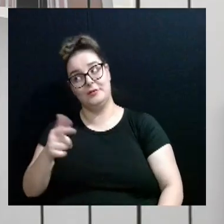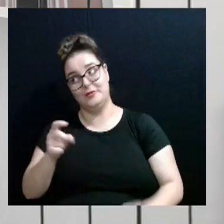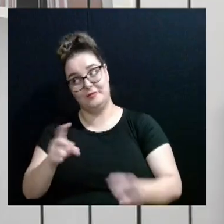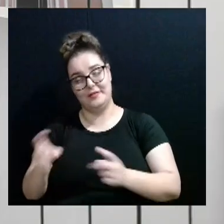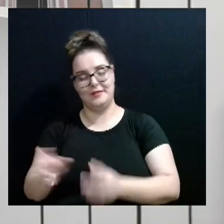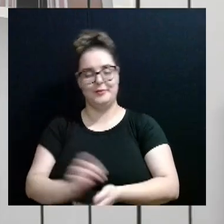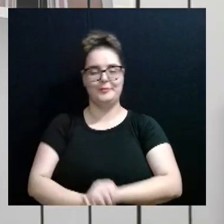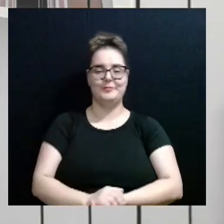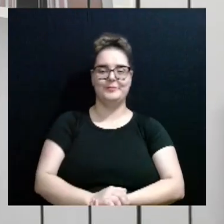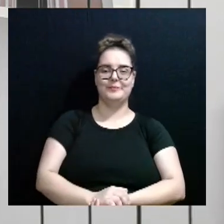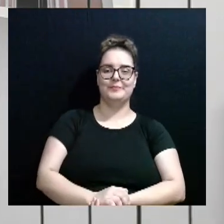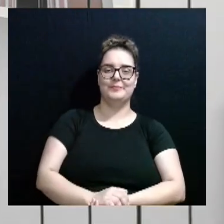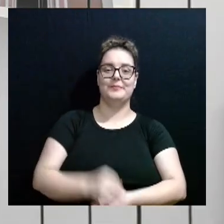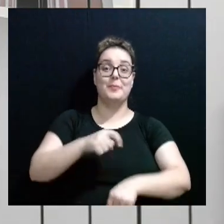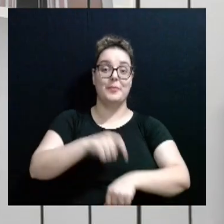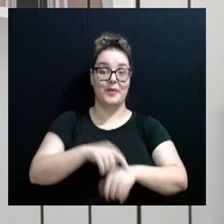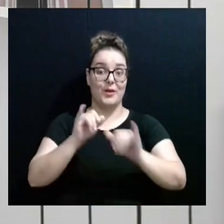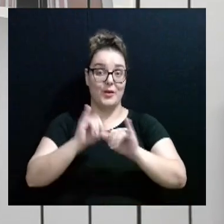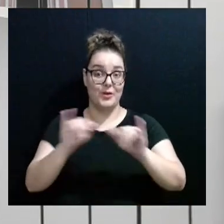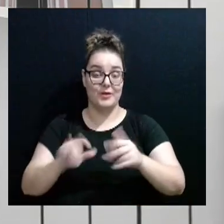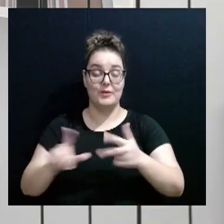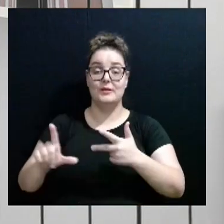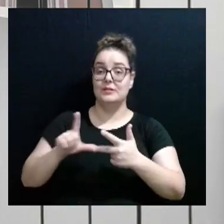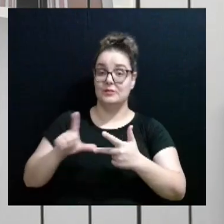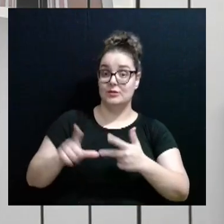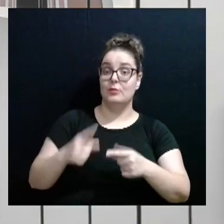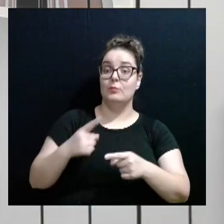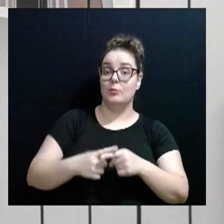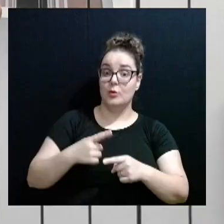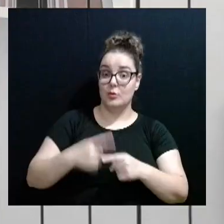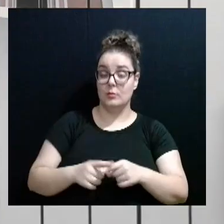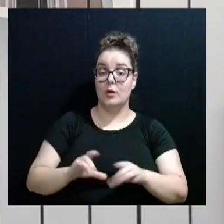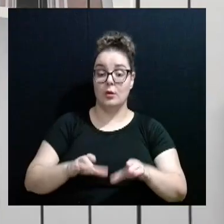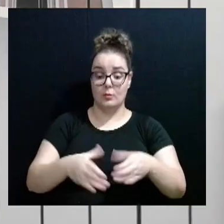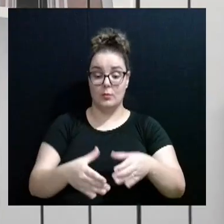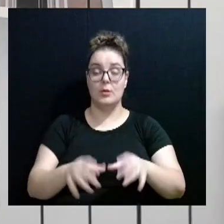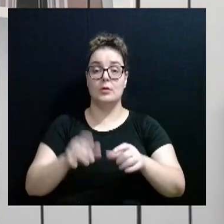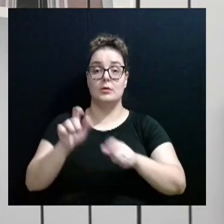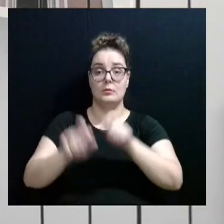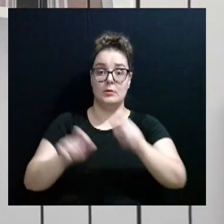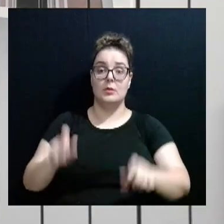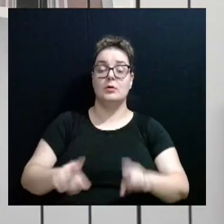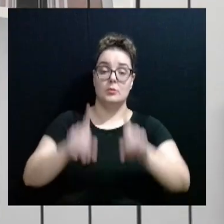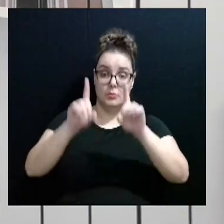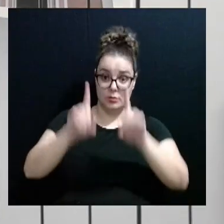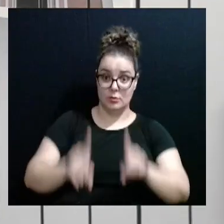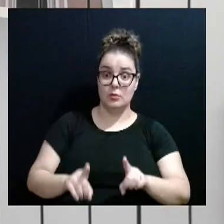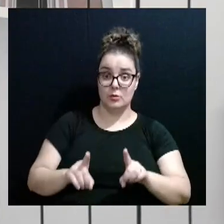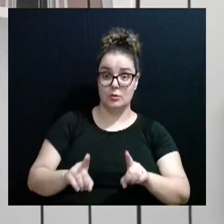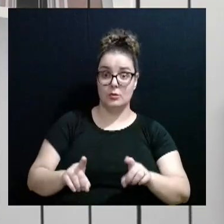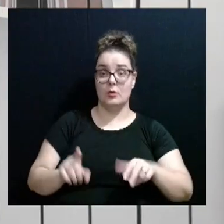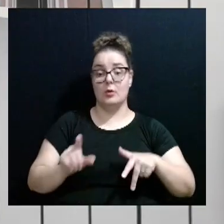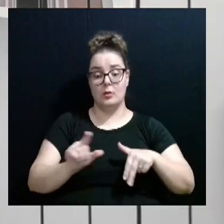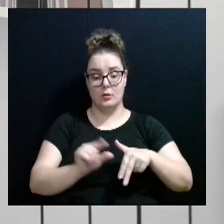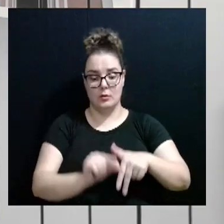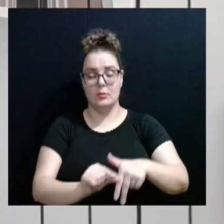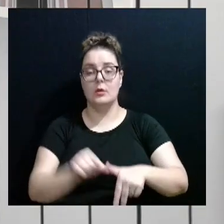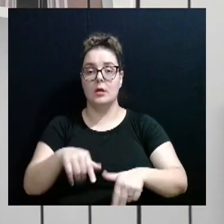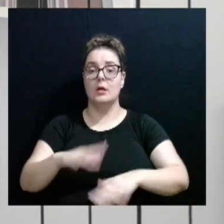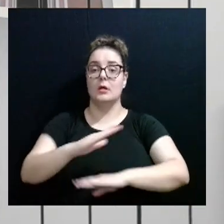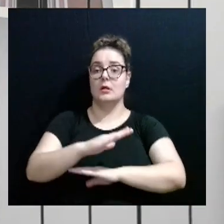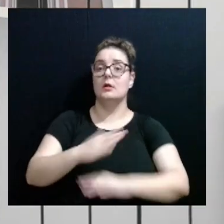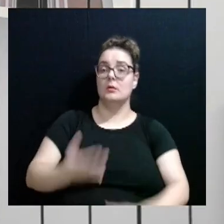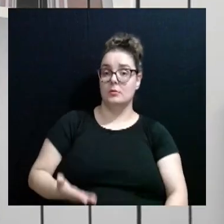Hora das notícias do Legislativo, porque a Comissão das Pessoas com Deficiência ou Mobilidade Reduzida aqui da Câmara, presidida